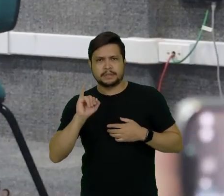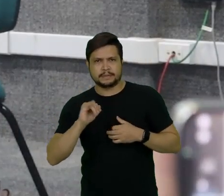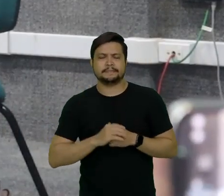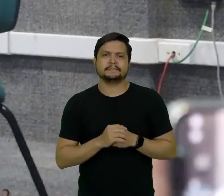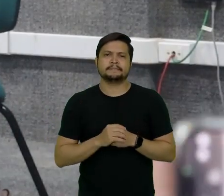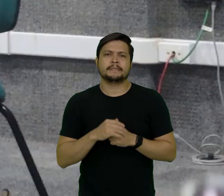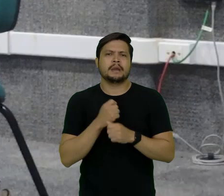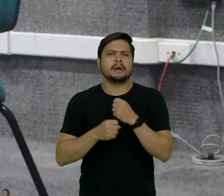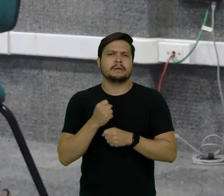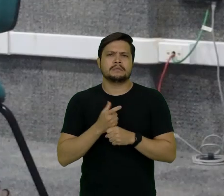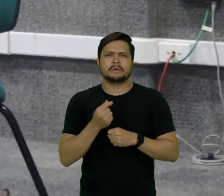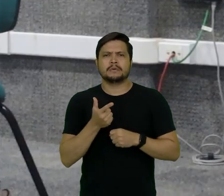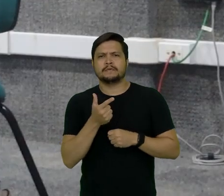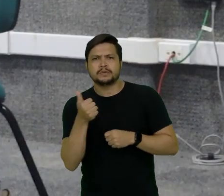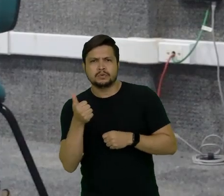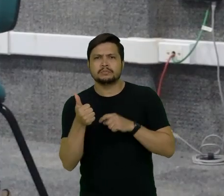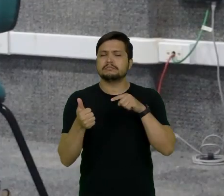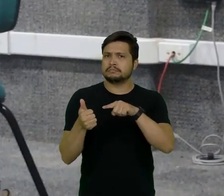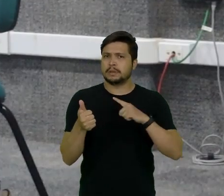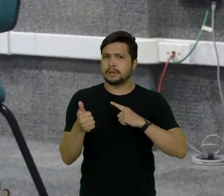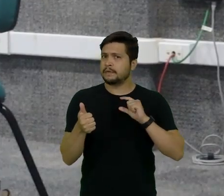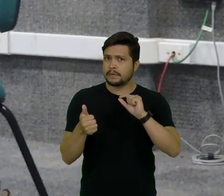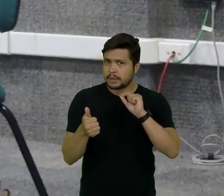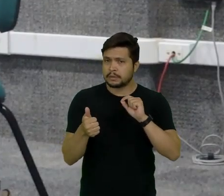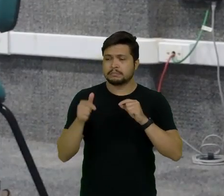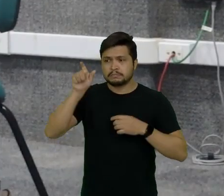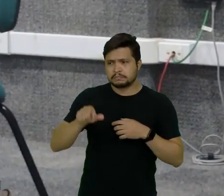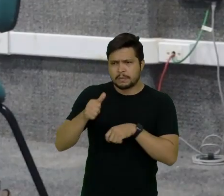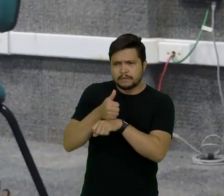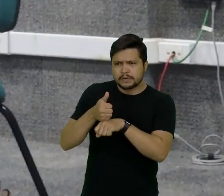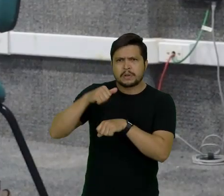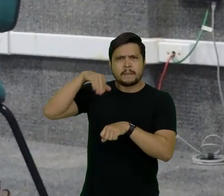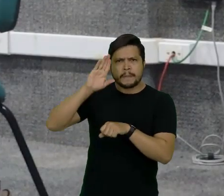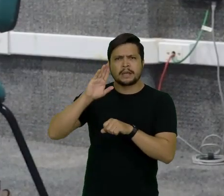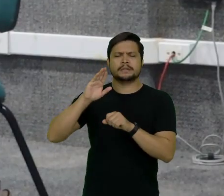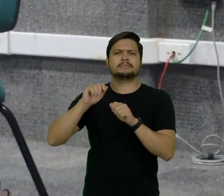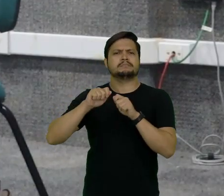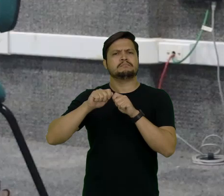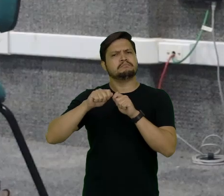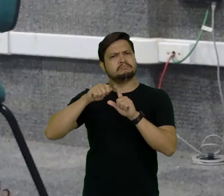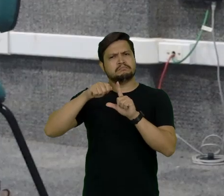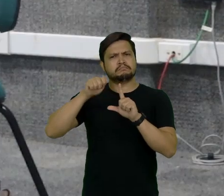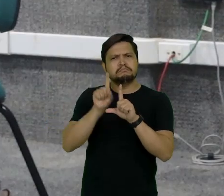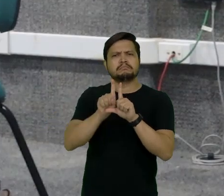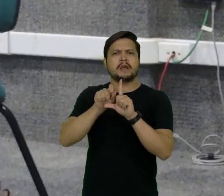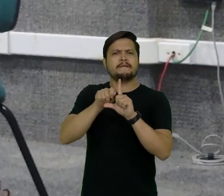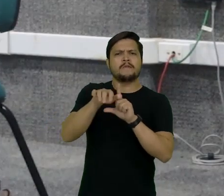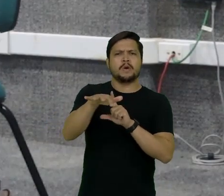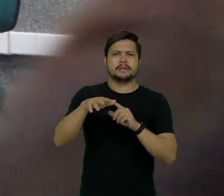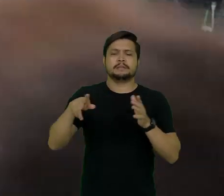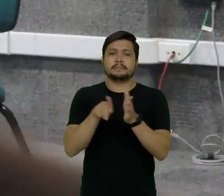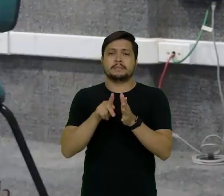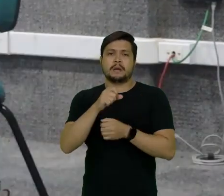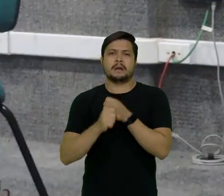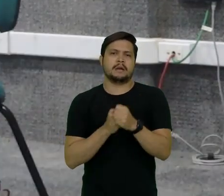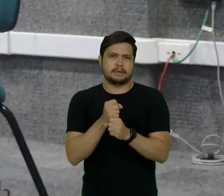de PDI. Em 2021, foi destaque pela ABZ como uma das zootecnistas mais influentes do ano